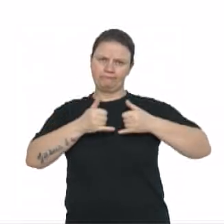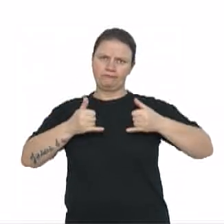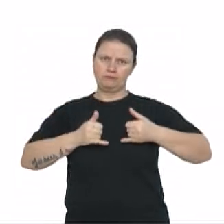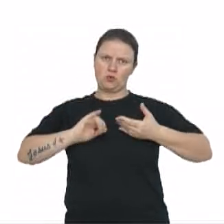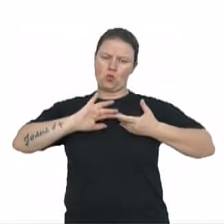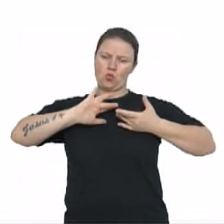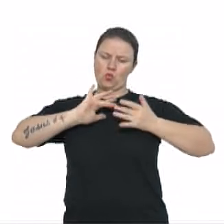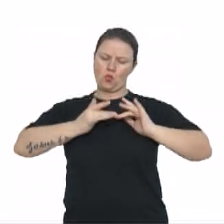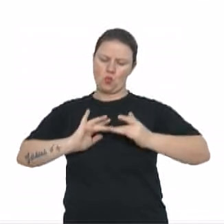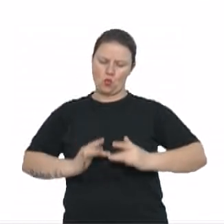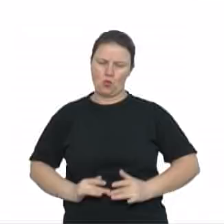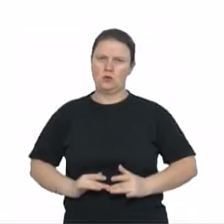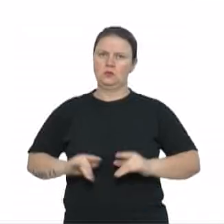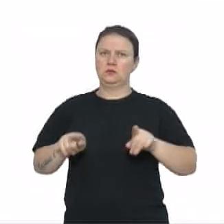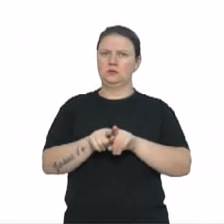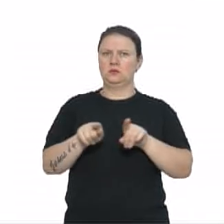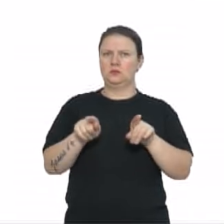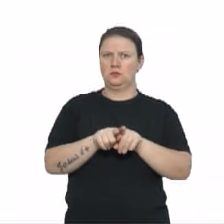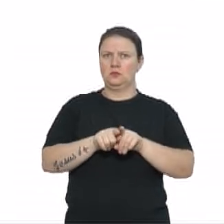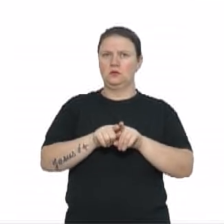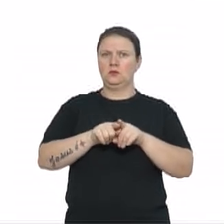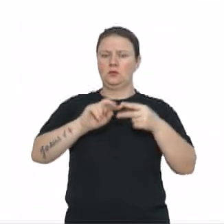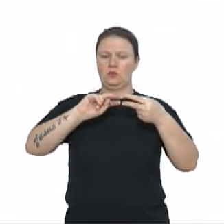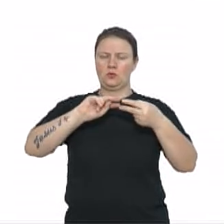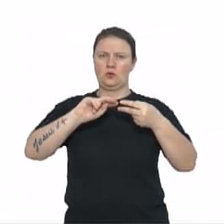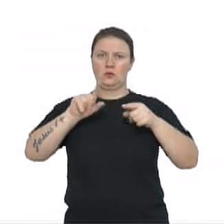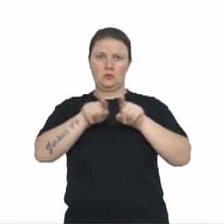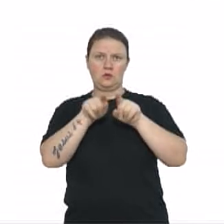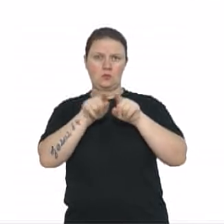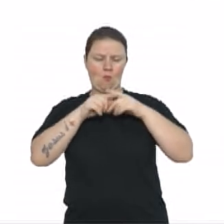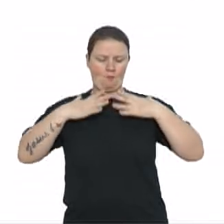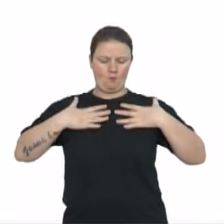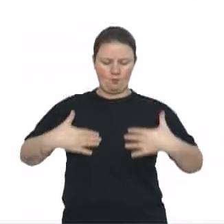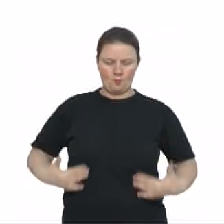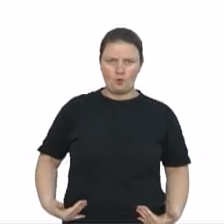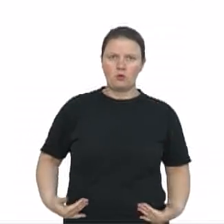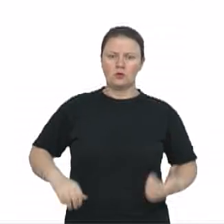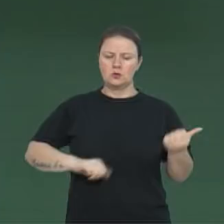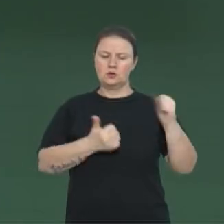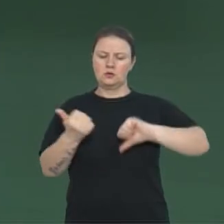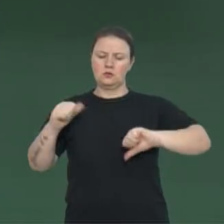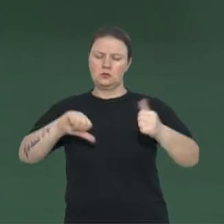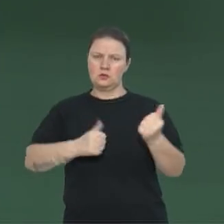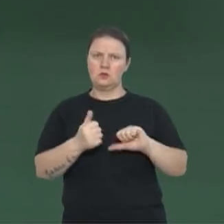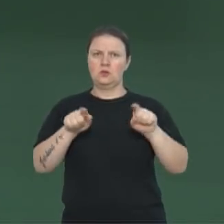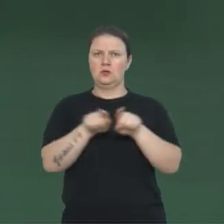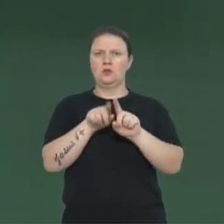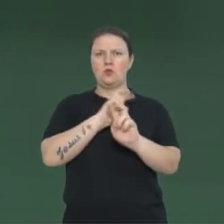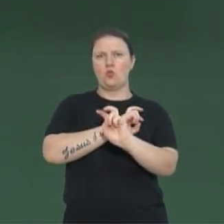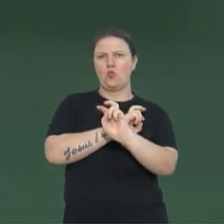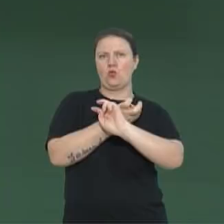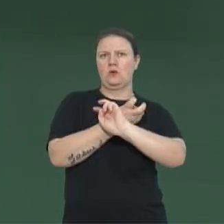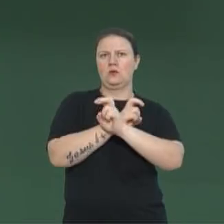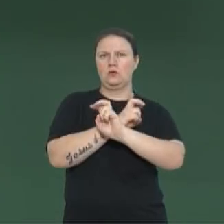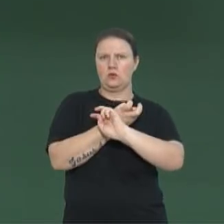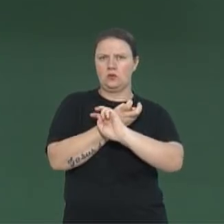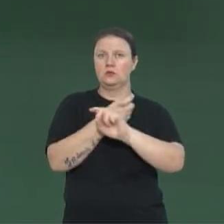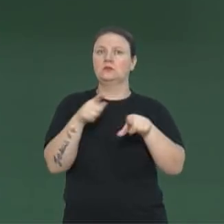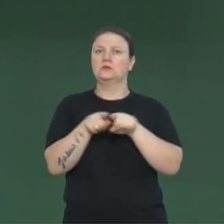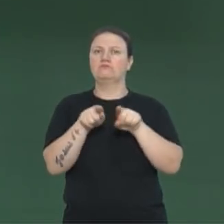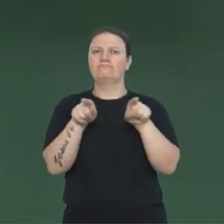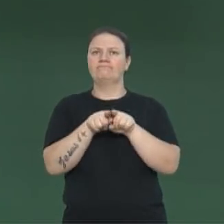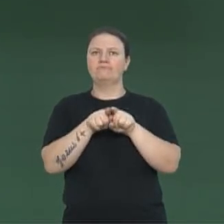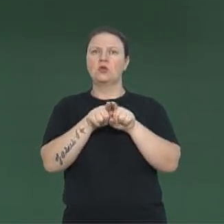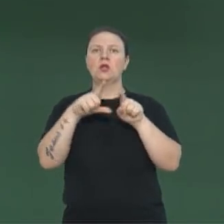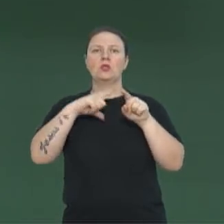que são bioquímicas, que são musculares e que são ósseas também. Estas relações são importantes